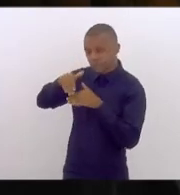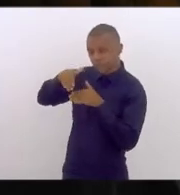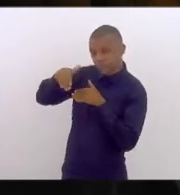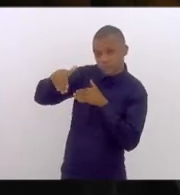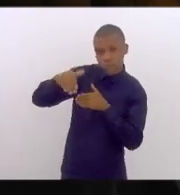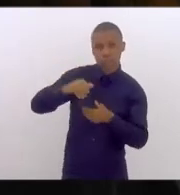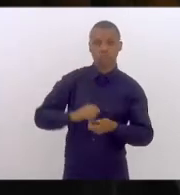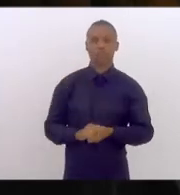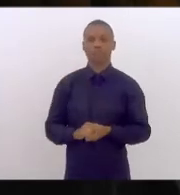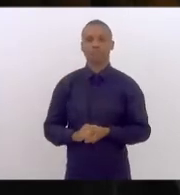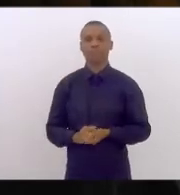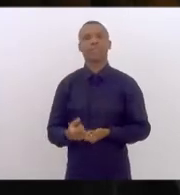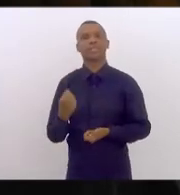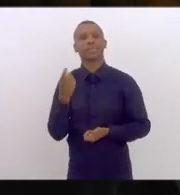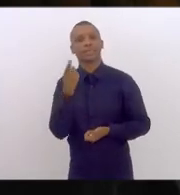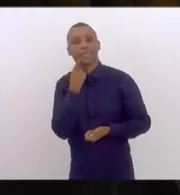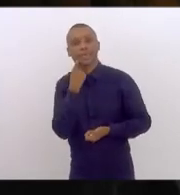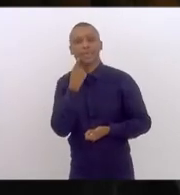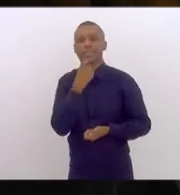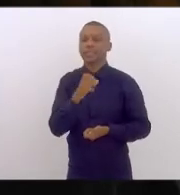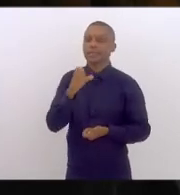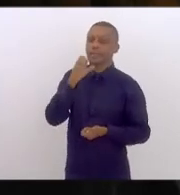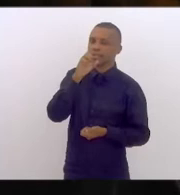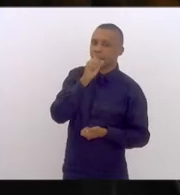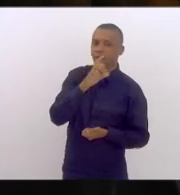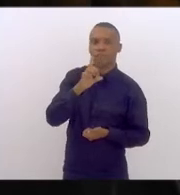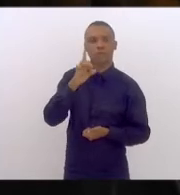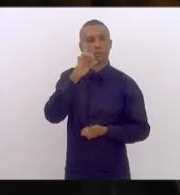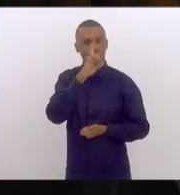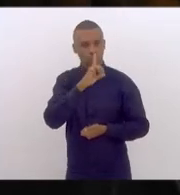sexta sábado e domingo